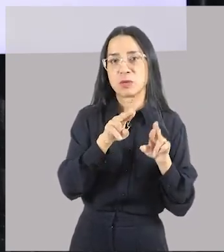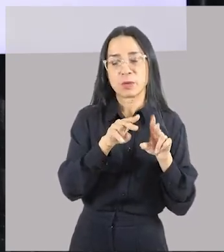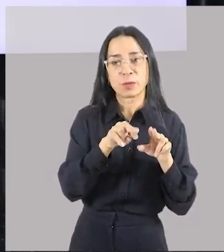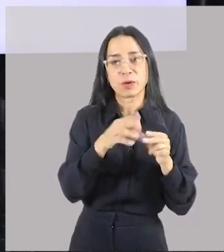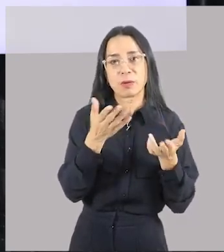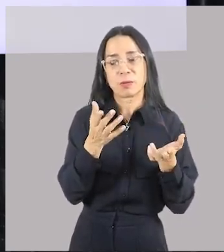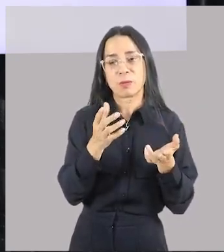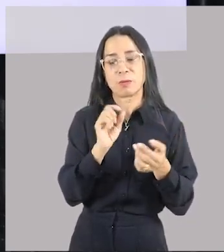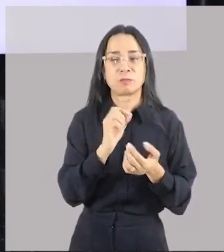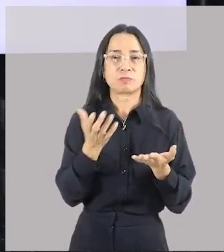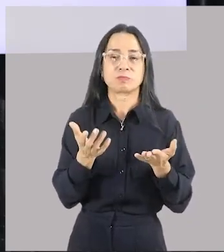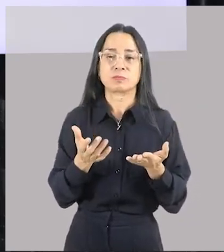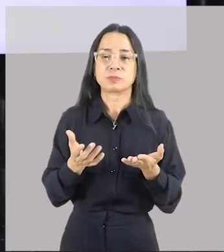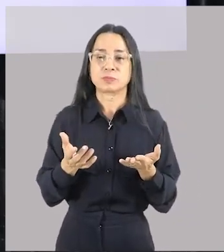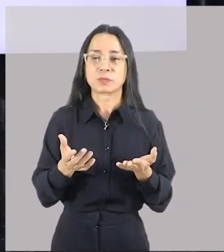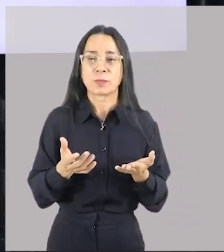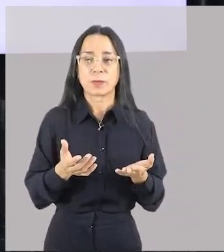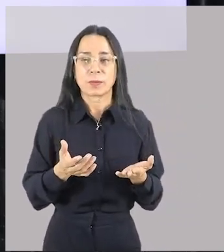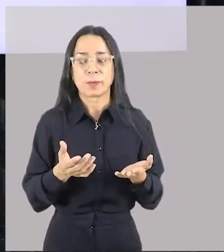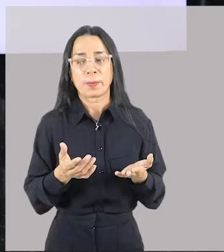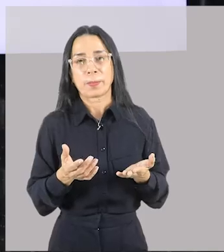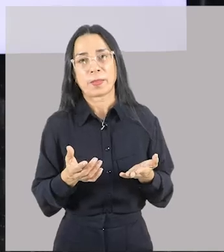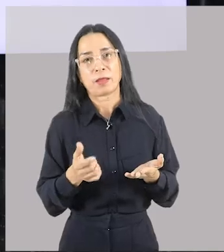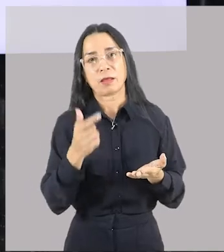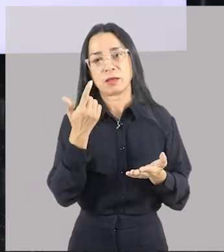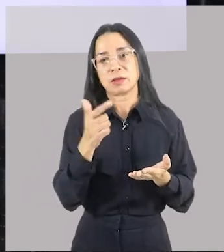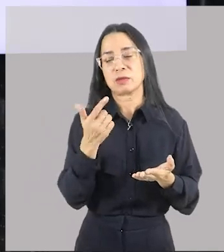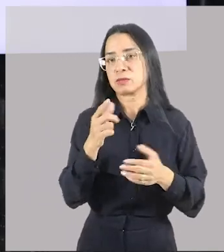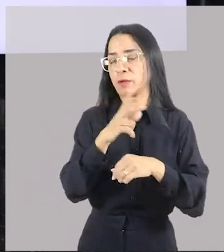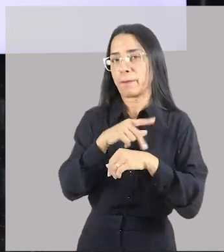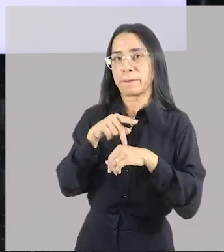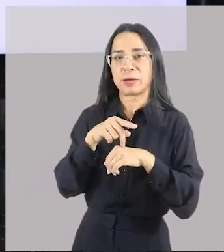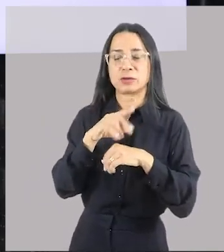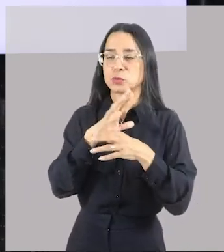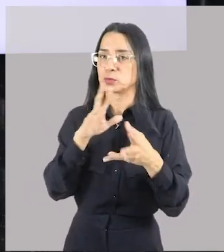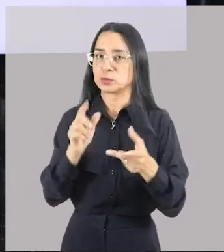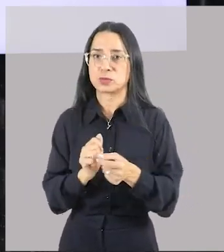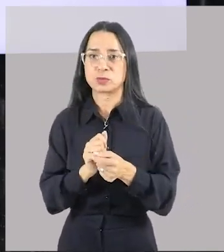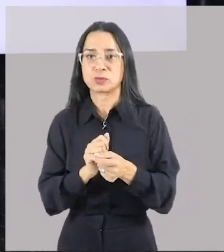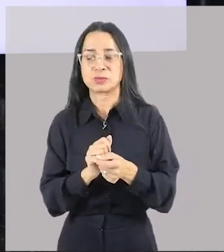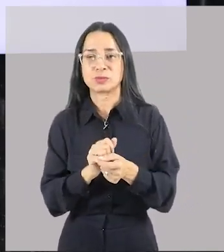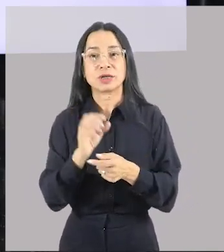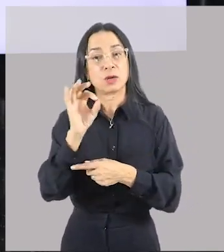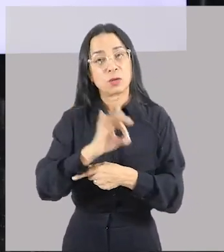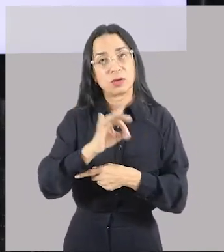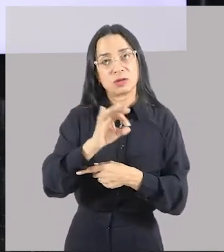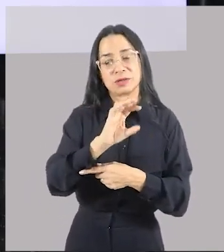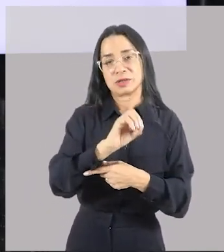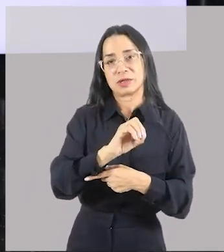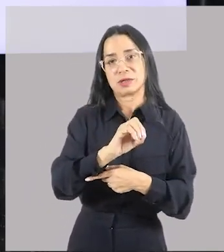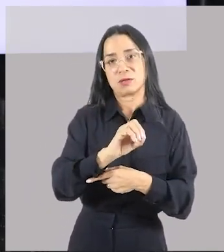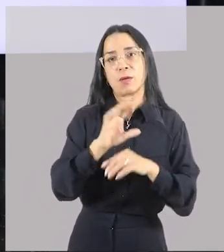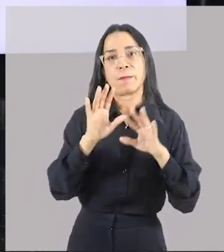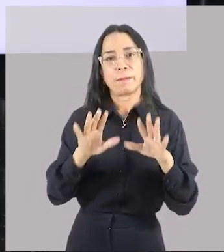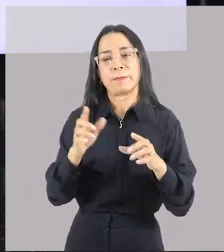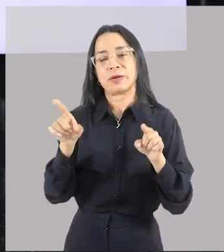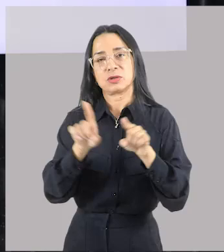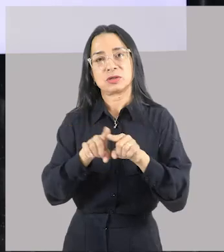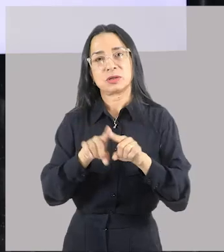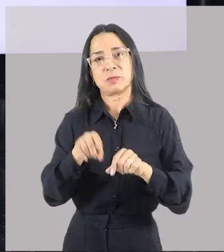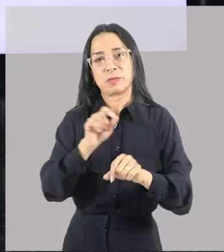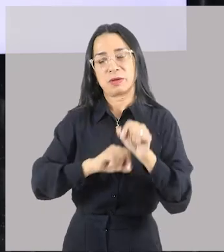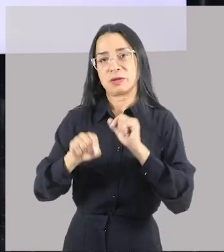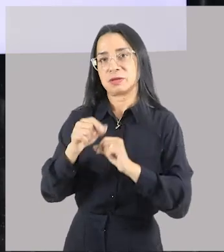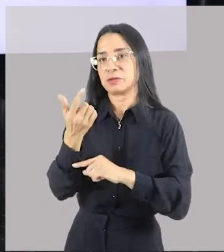tá? É só hipotético. Não vai ter nenhum país do mundo onde o índice vai ser 0. Mas também não vai ter nenhum país do mundo que vai